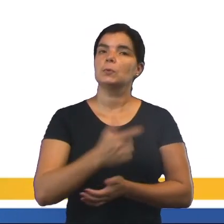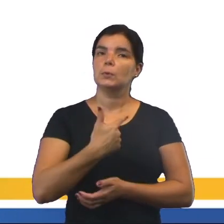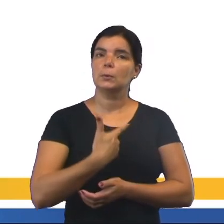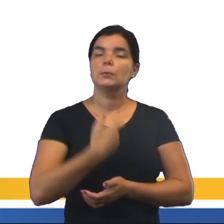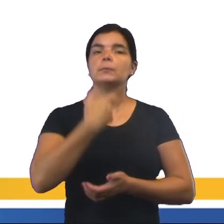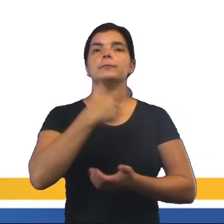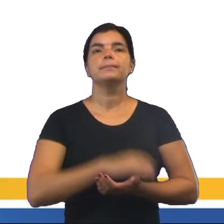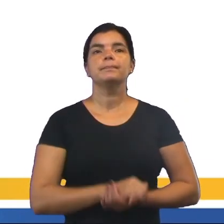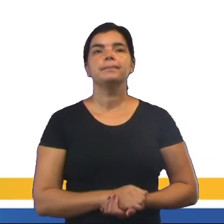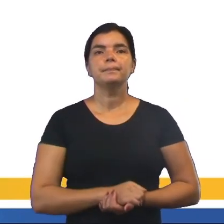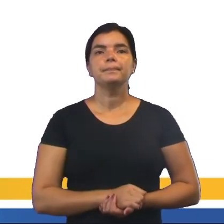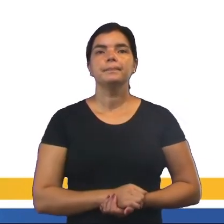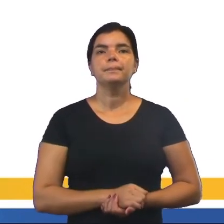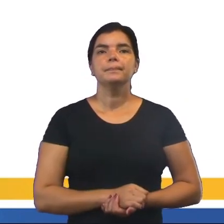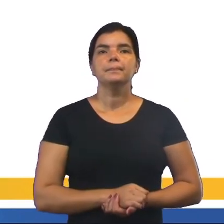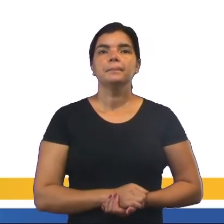Vargas.